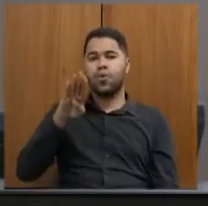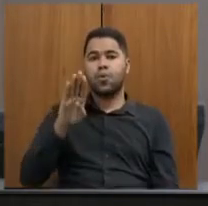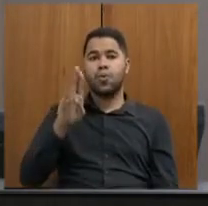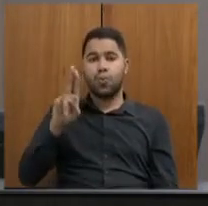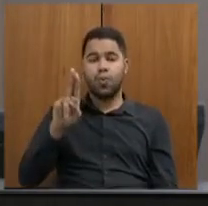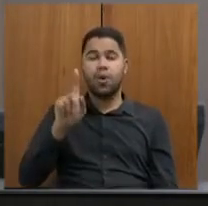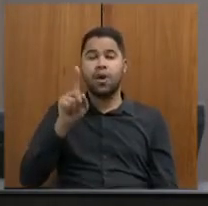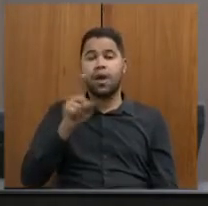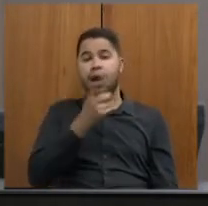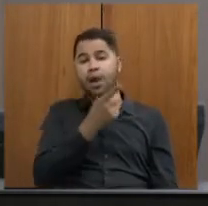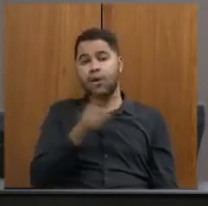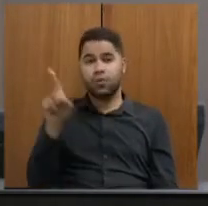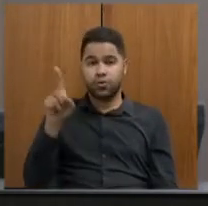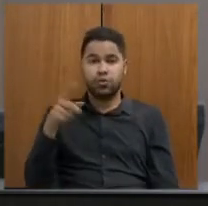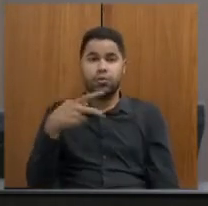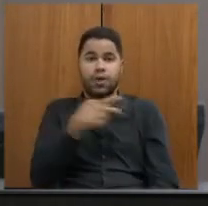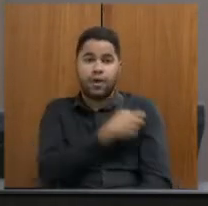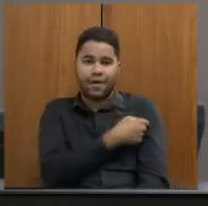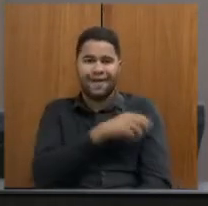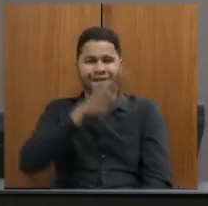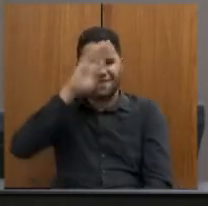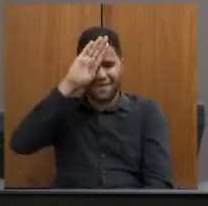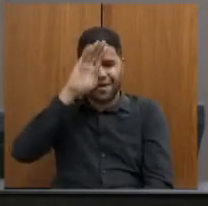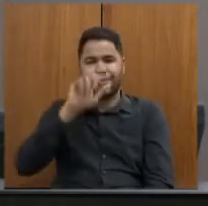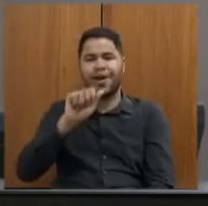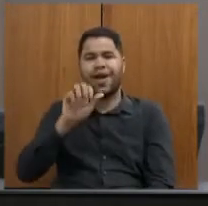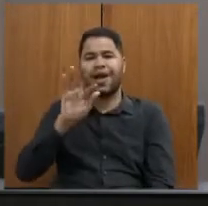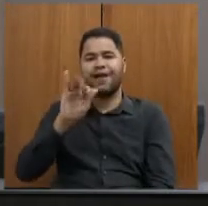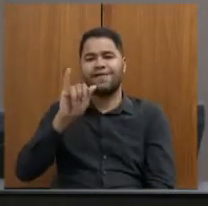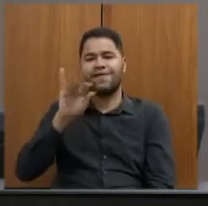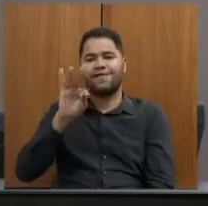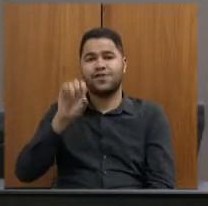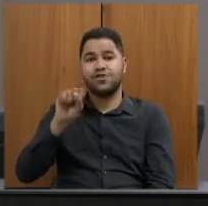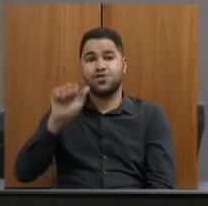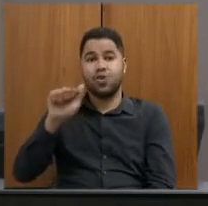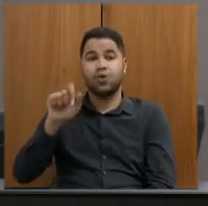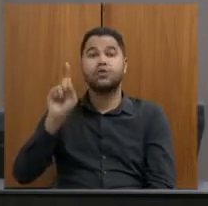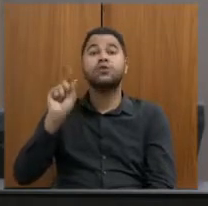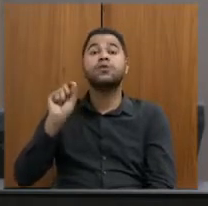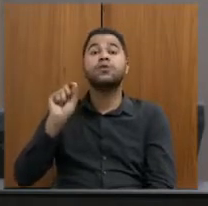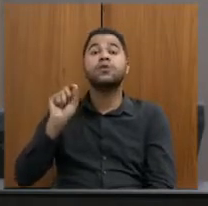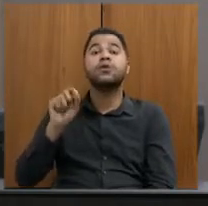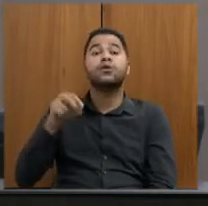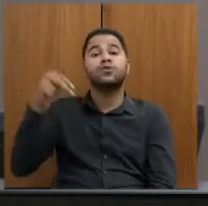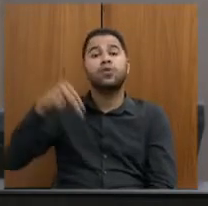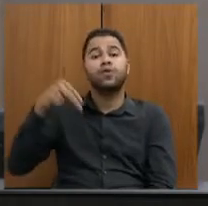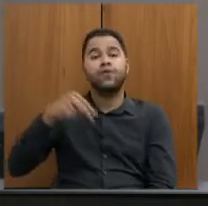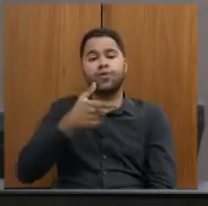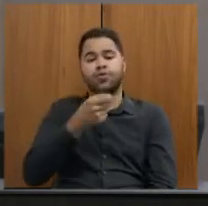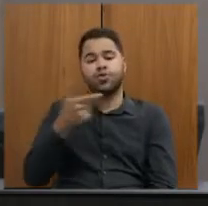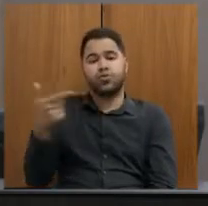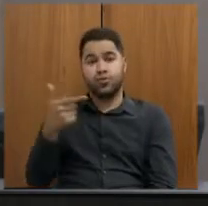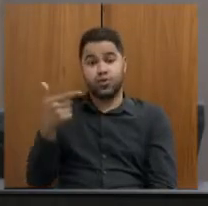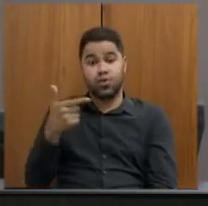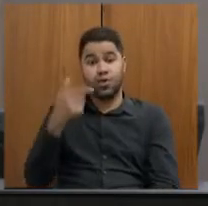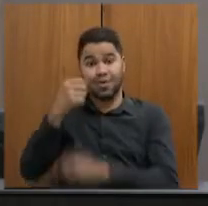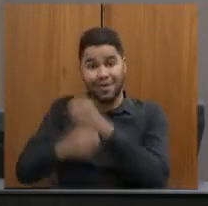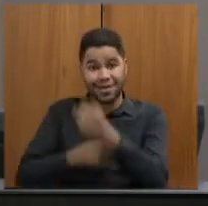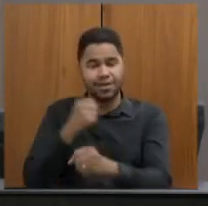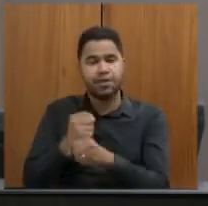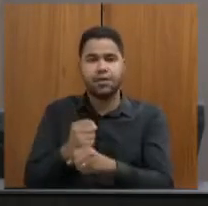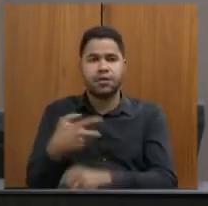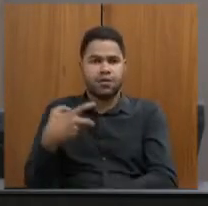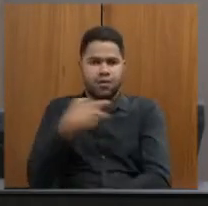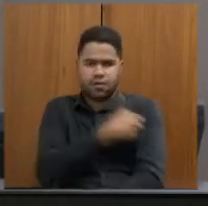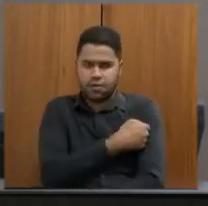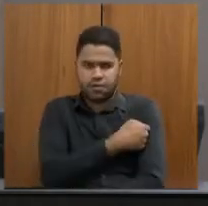vacinação contra febre aftosa vai acontecer agora em novembro de 2022 a partir de 2023 nós